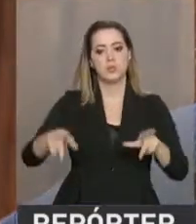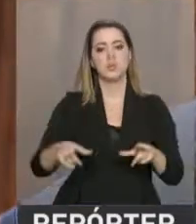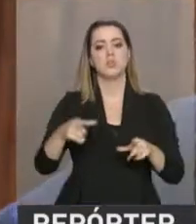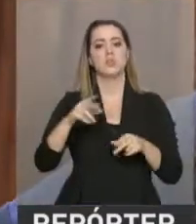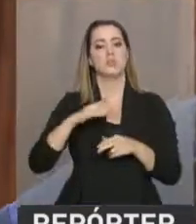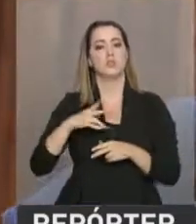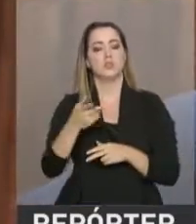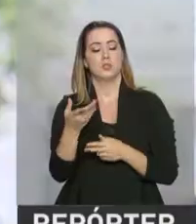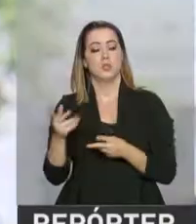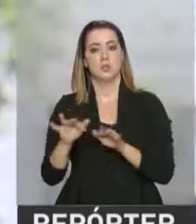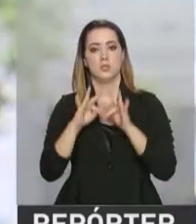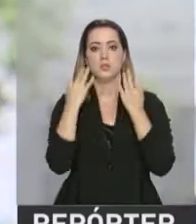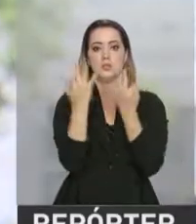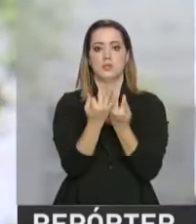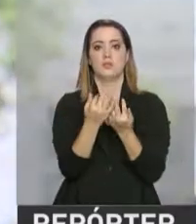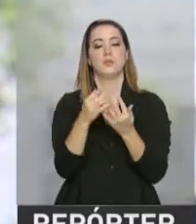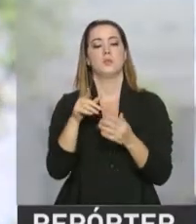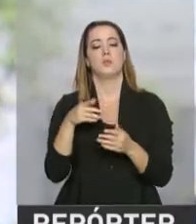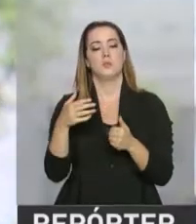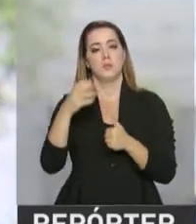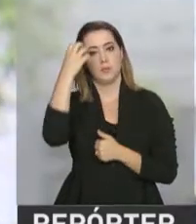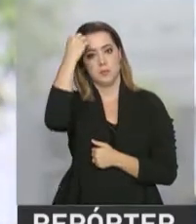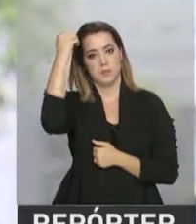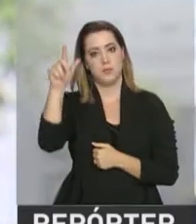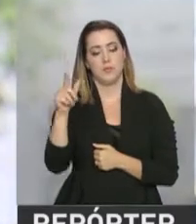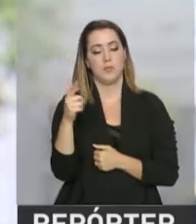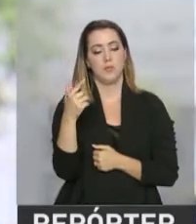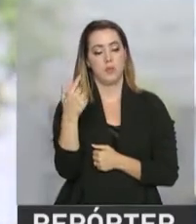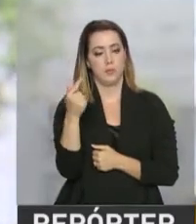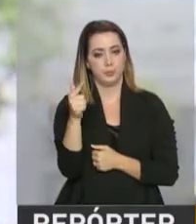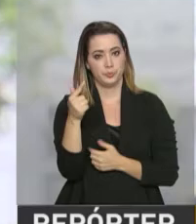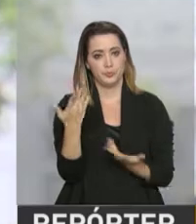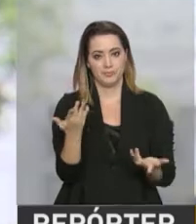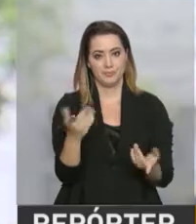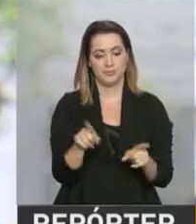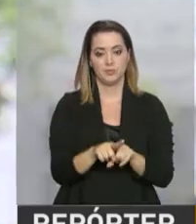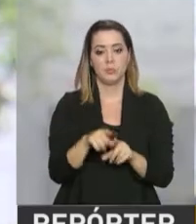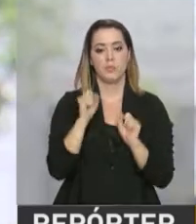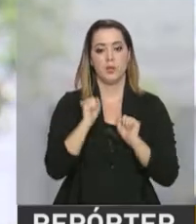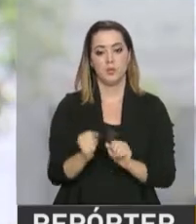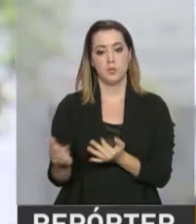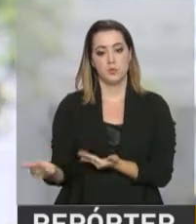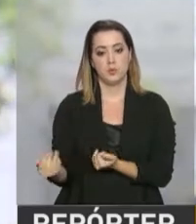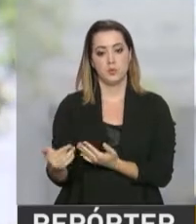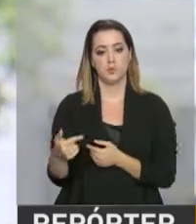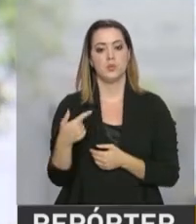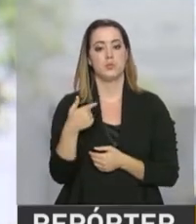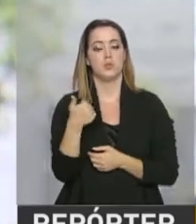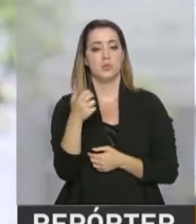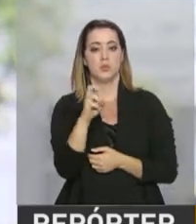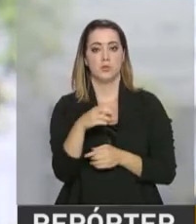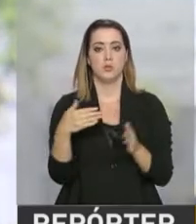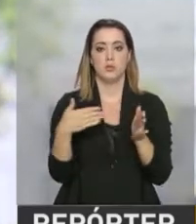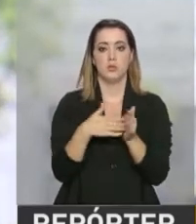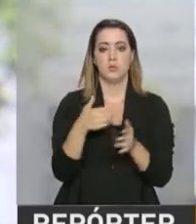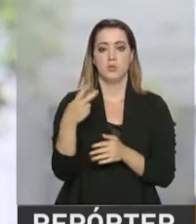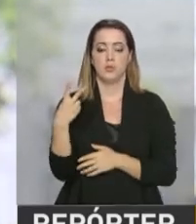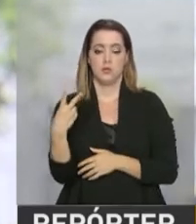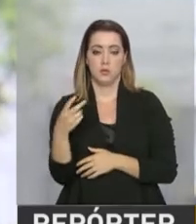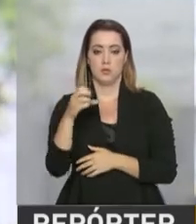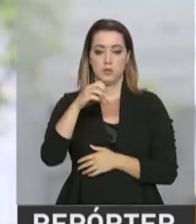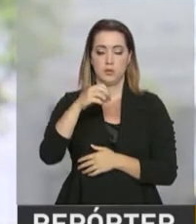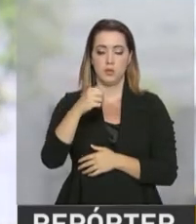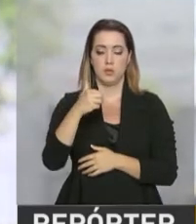ficar mais fácil nas férias podem participar jovens de 15 a 29 anos com renda familiar mensal de até